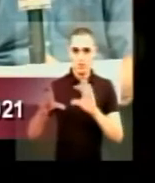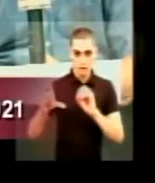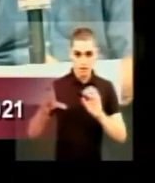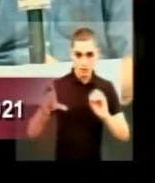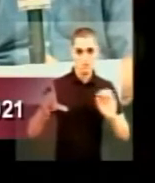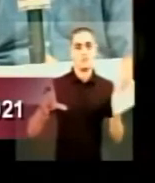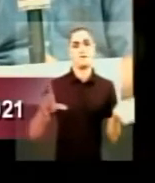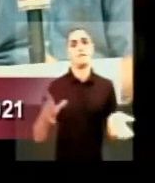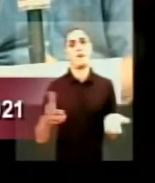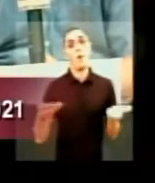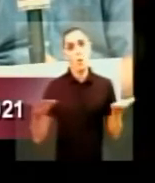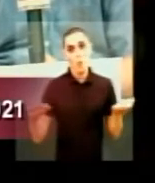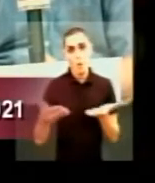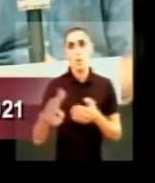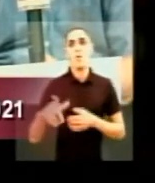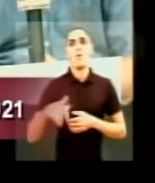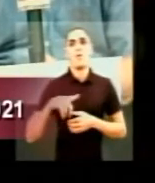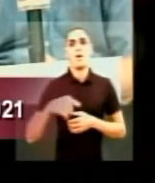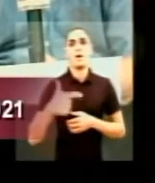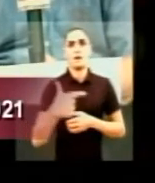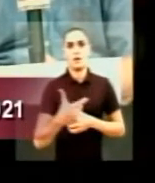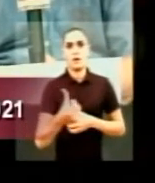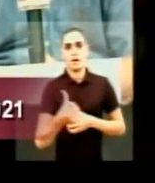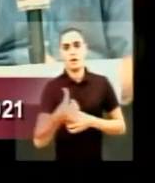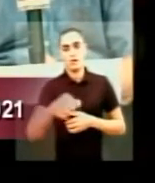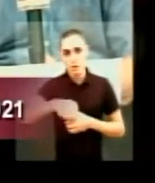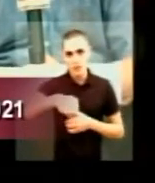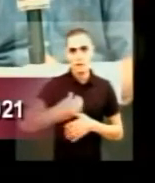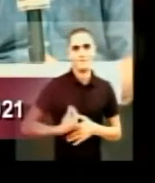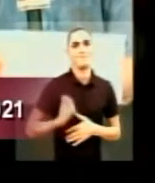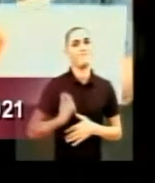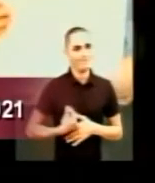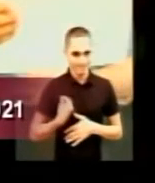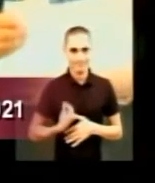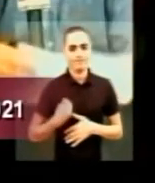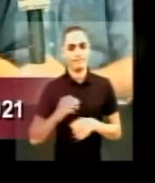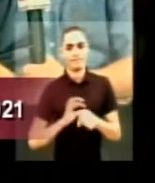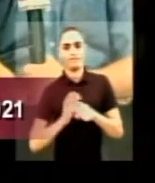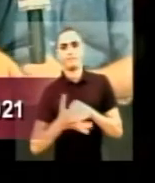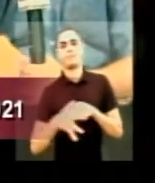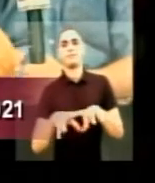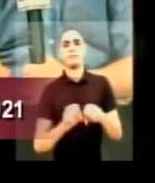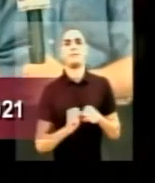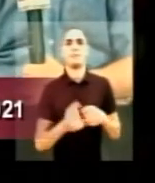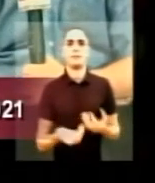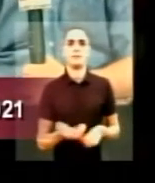casos, e hoje a gente está com 269 casos.